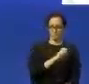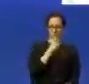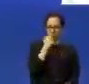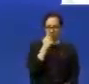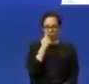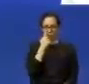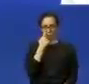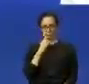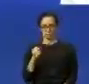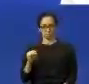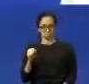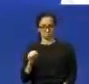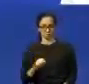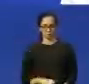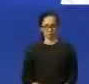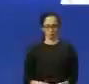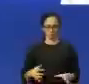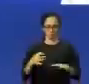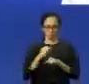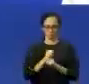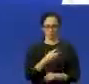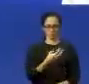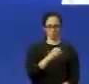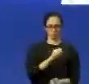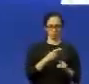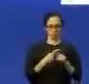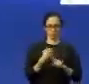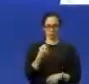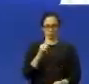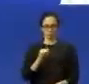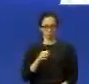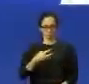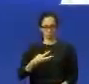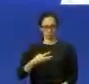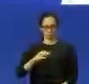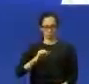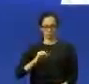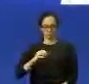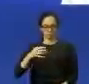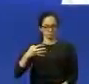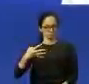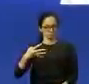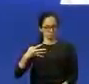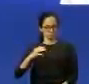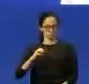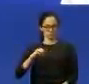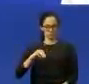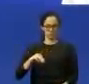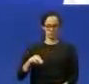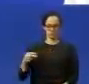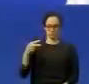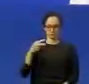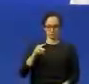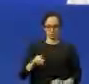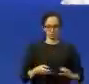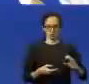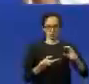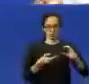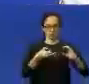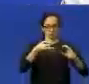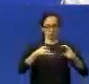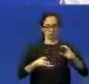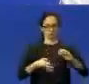terá que ter 8. Então, a área aí vai ser de 38 vezes 8, ou seja, 304 centímetros quadrados, resposta C da questão